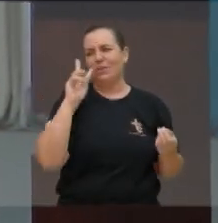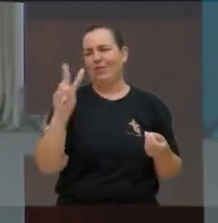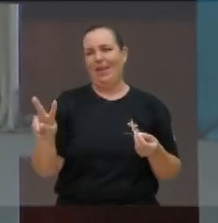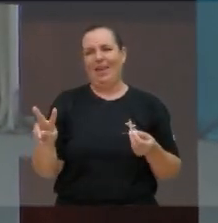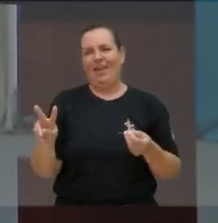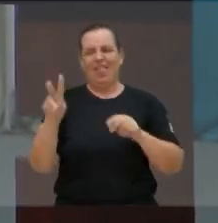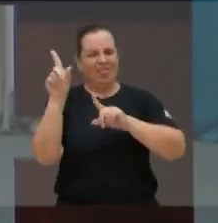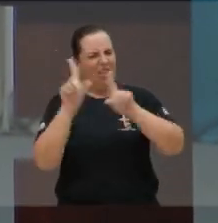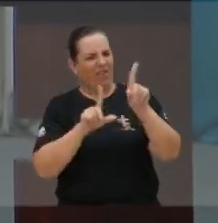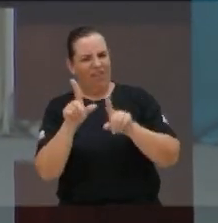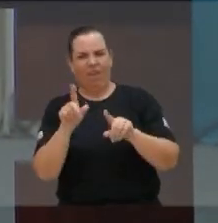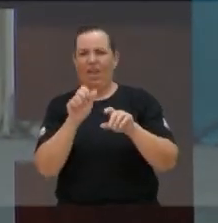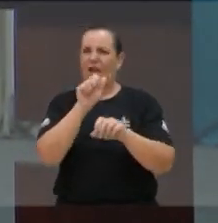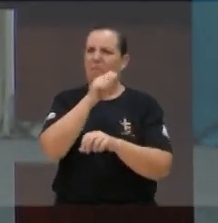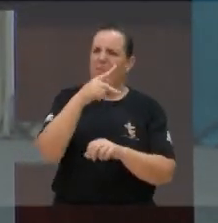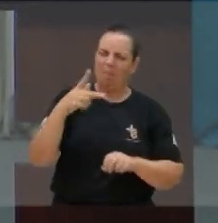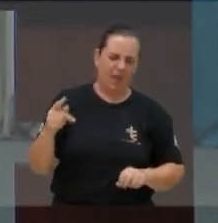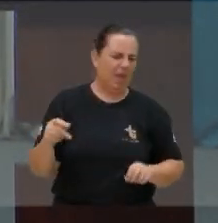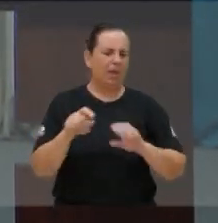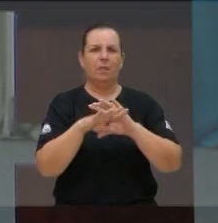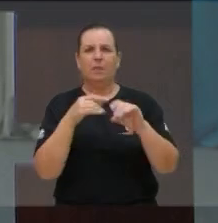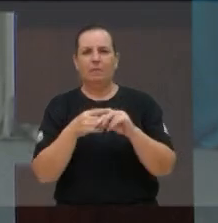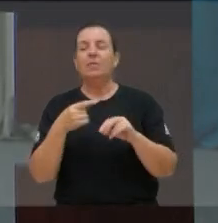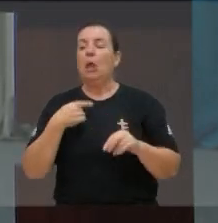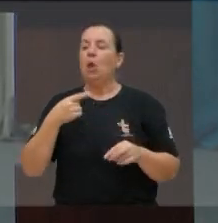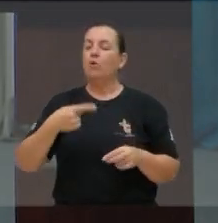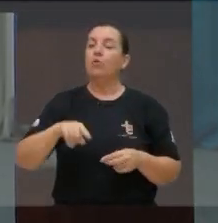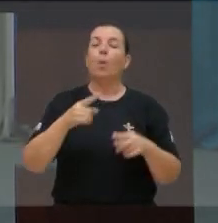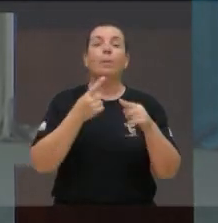E eu falei, eu vou, porque eu quero que você,